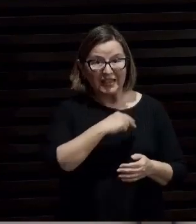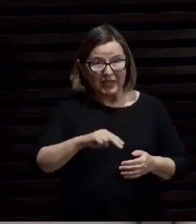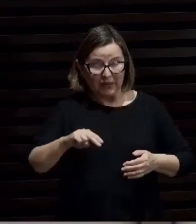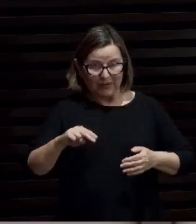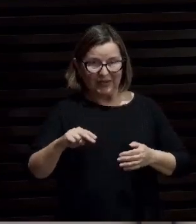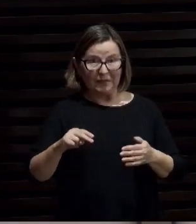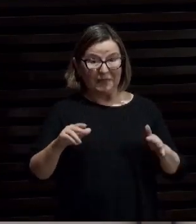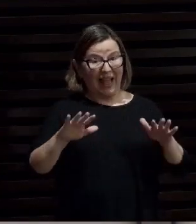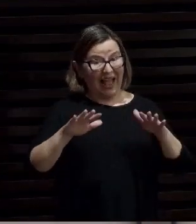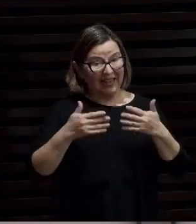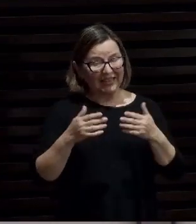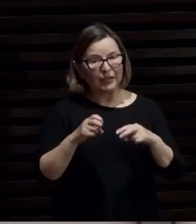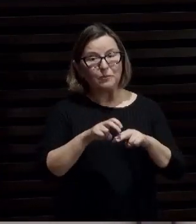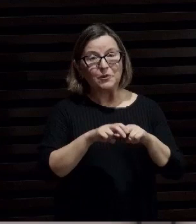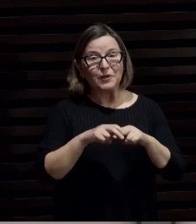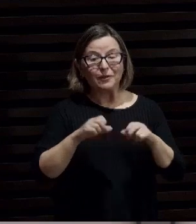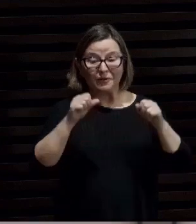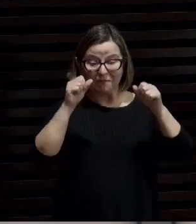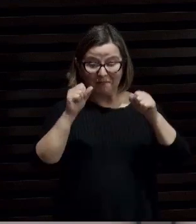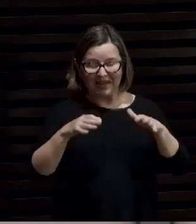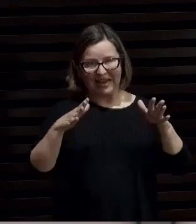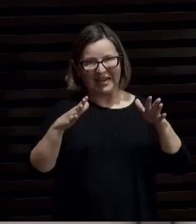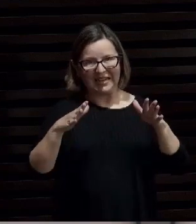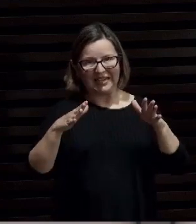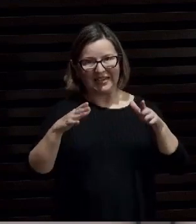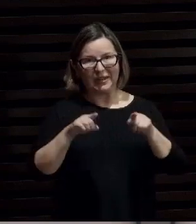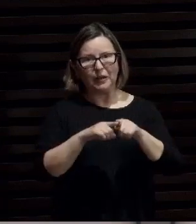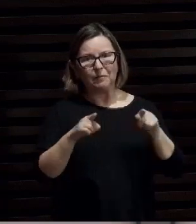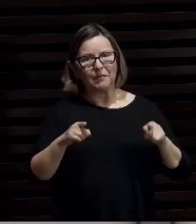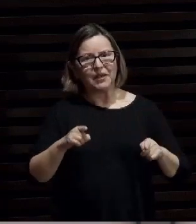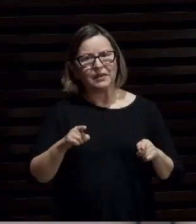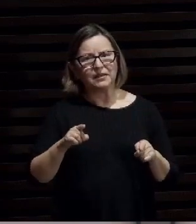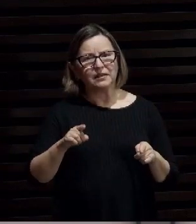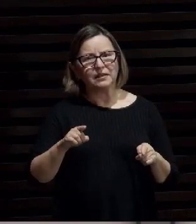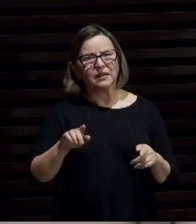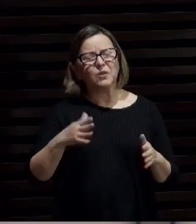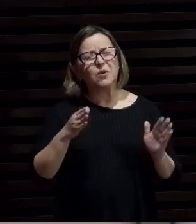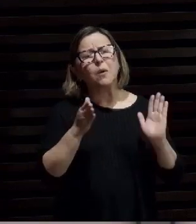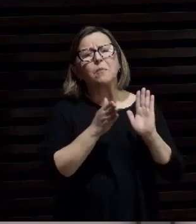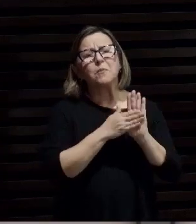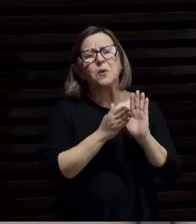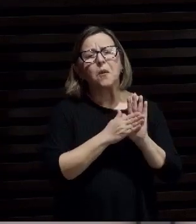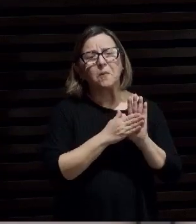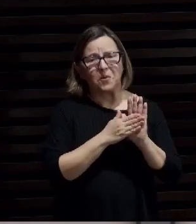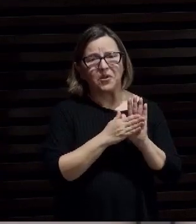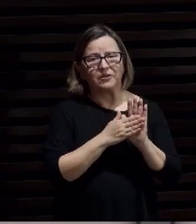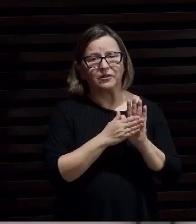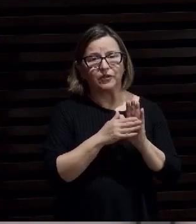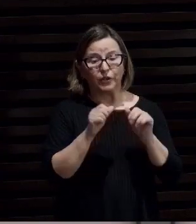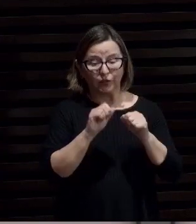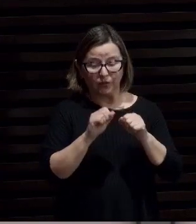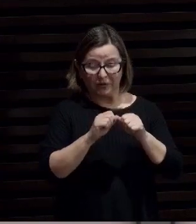Mas qual o propósito dos sinais de Jesus, meus amados? Por que ele fez tudo aquilo?